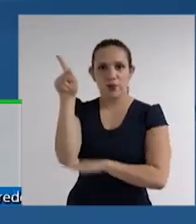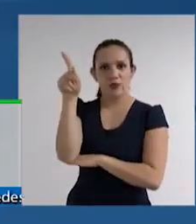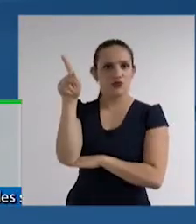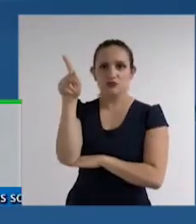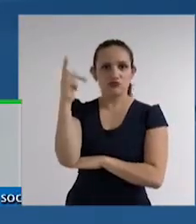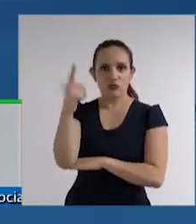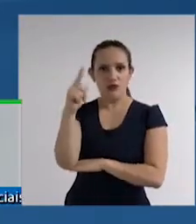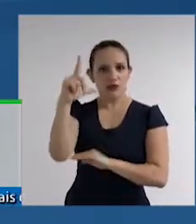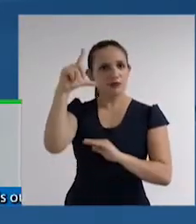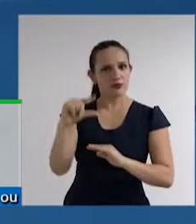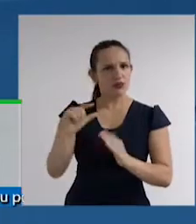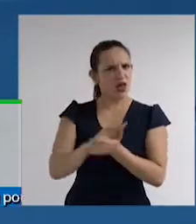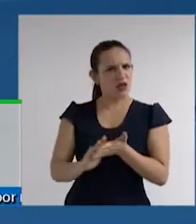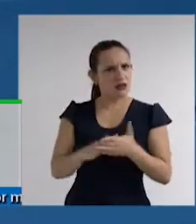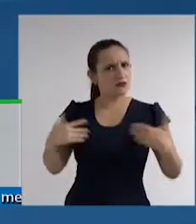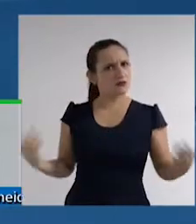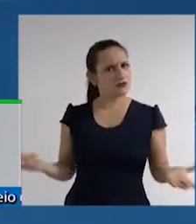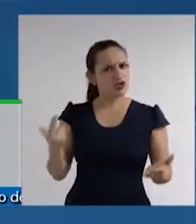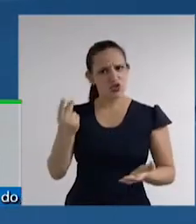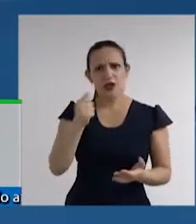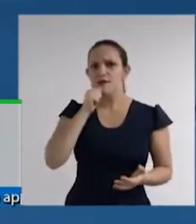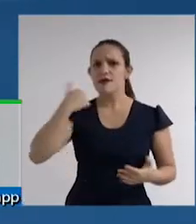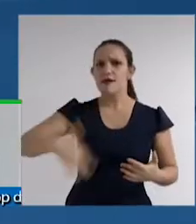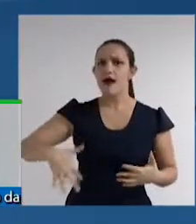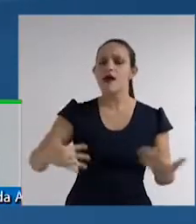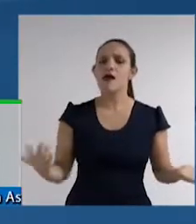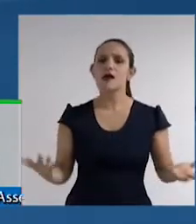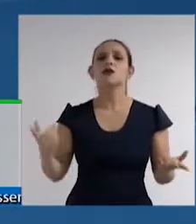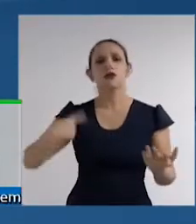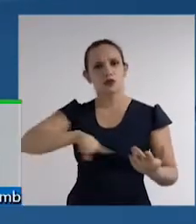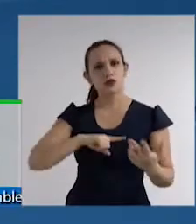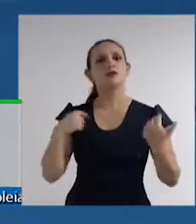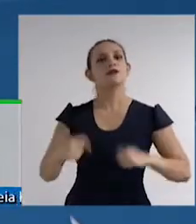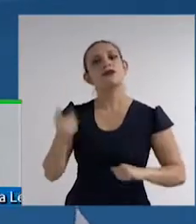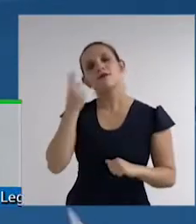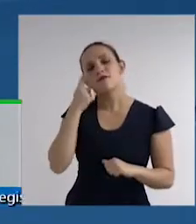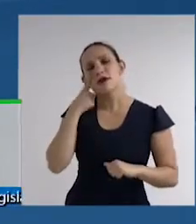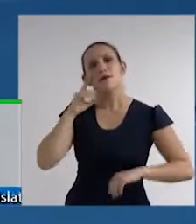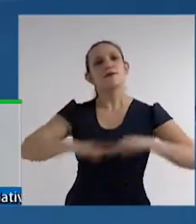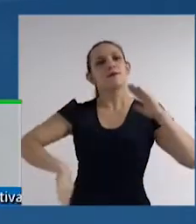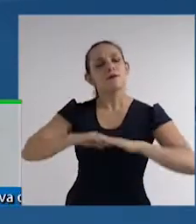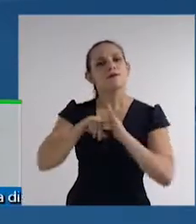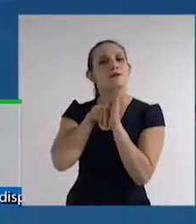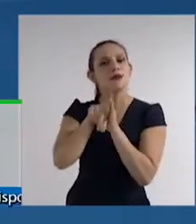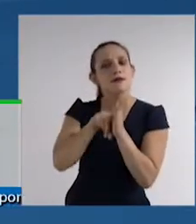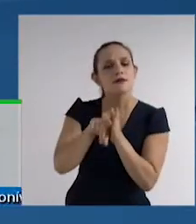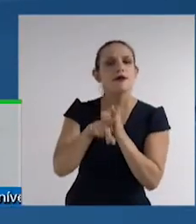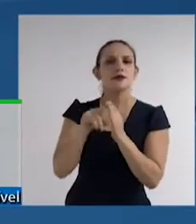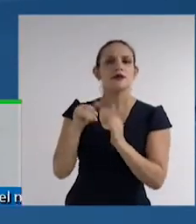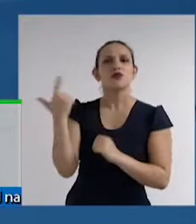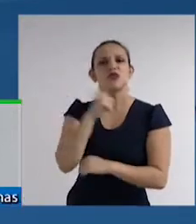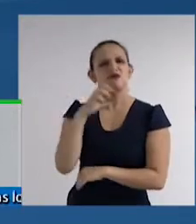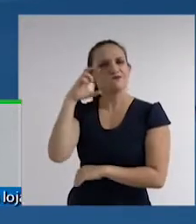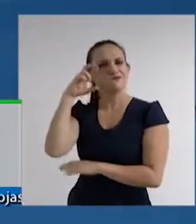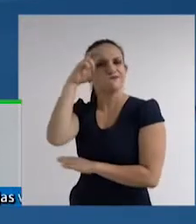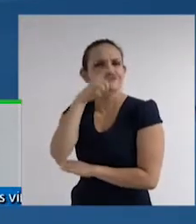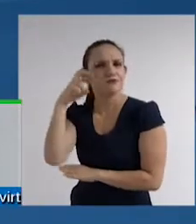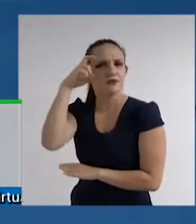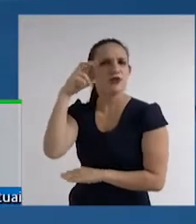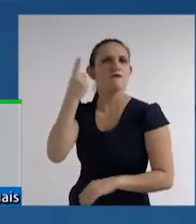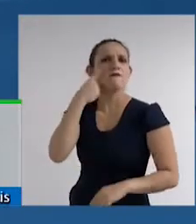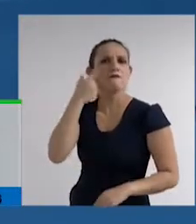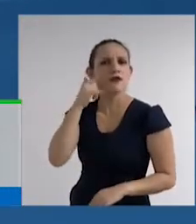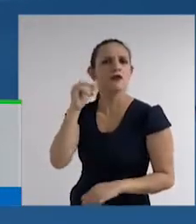isso. Então nós precisamos achar uma maneira de fiscalizar com o PROCON, com as entidades, com as polícias, para